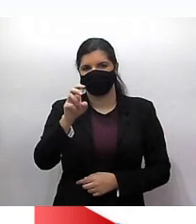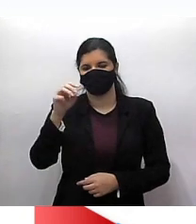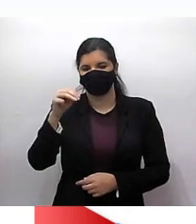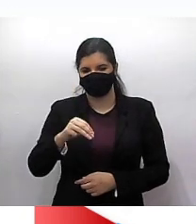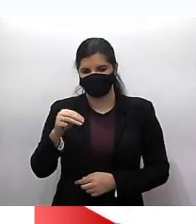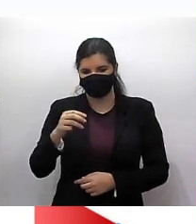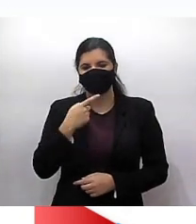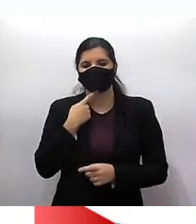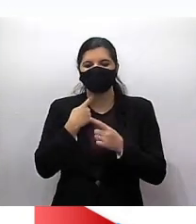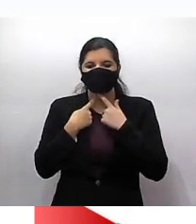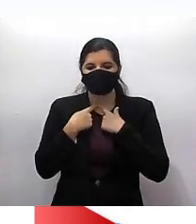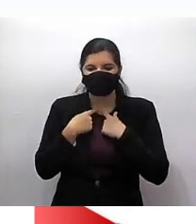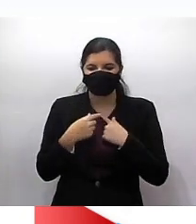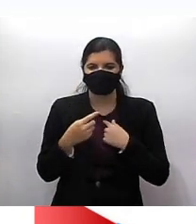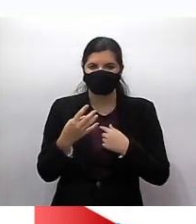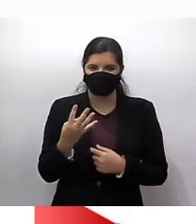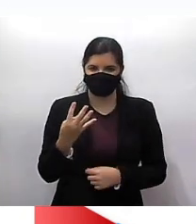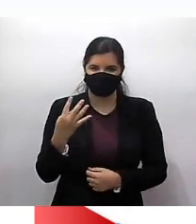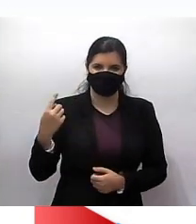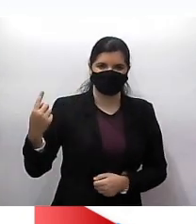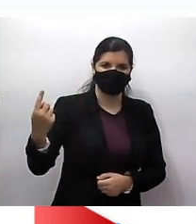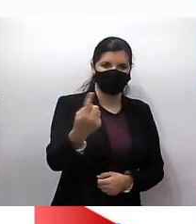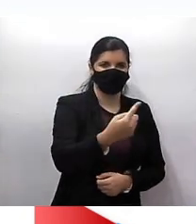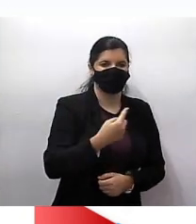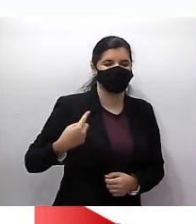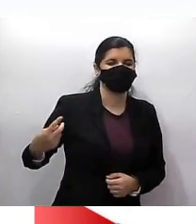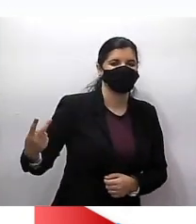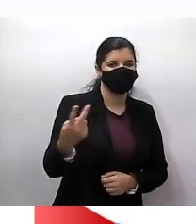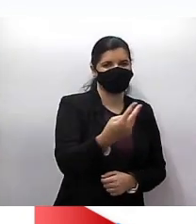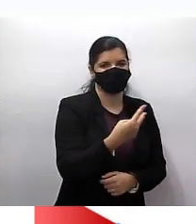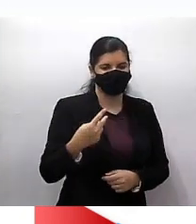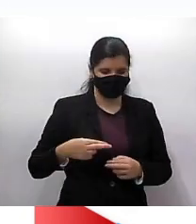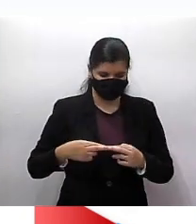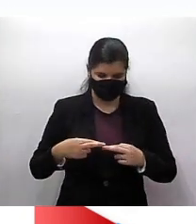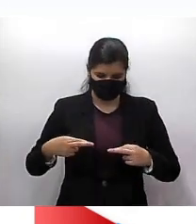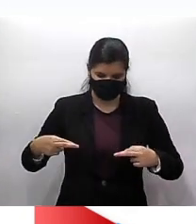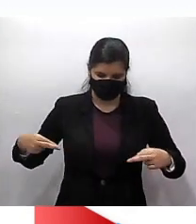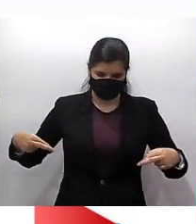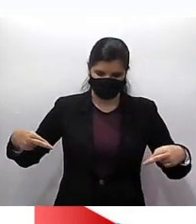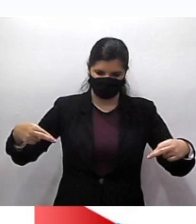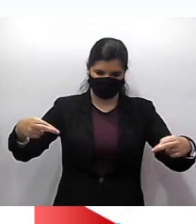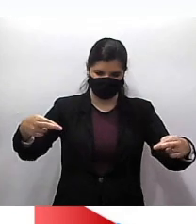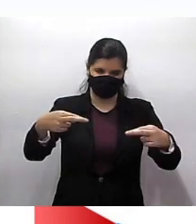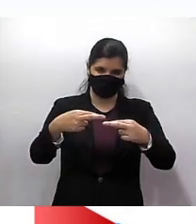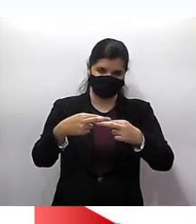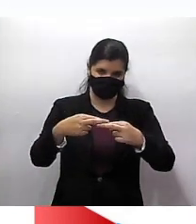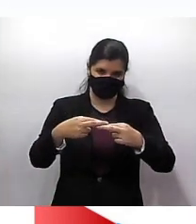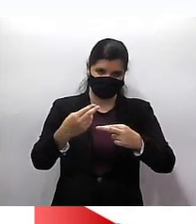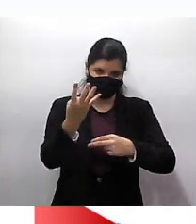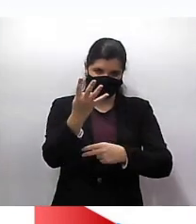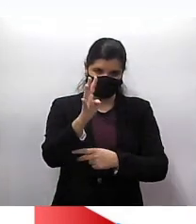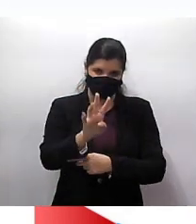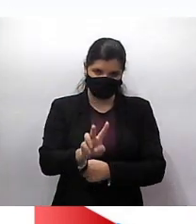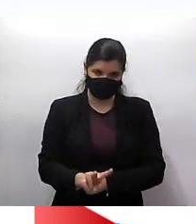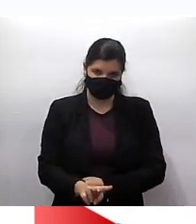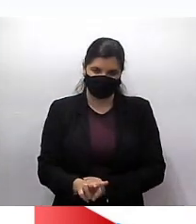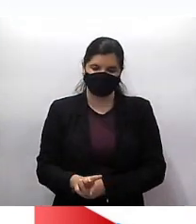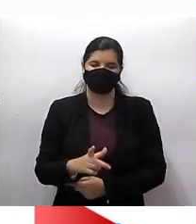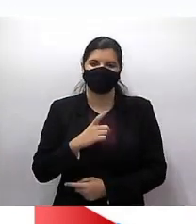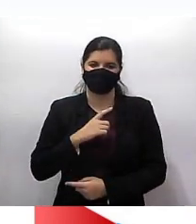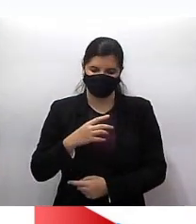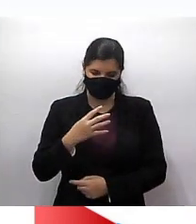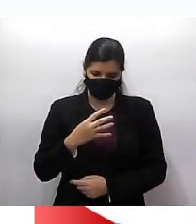se deseja dar 4 voltas com a corda. Então, a praça possui um formato quadrado. Se um lado